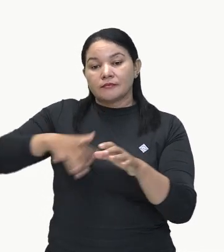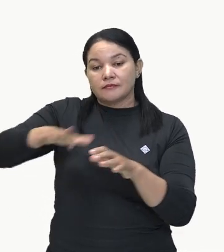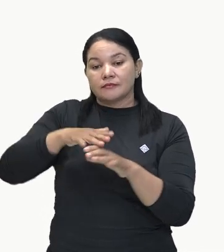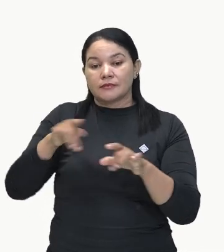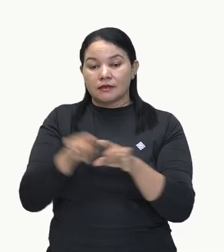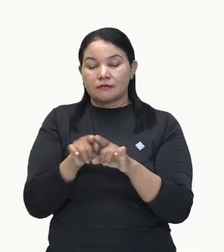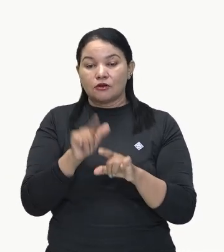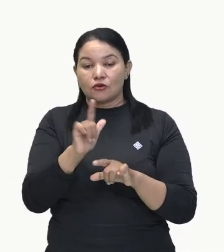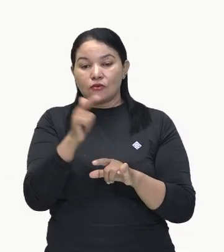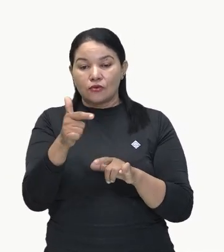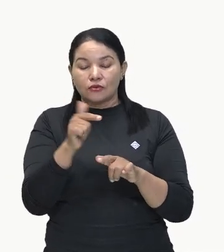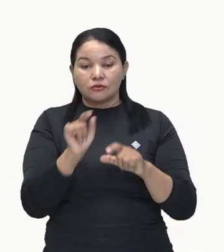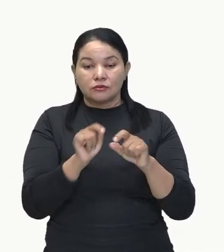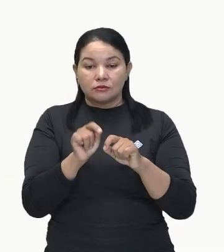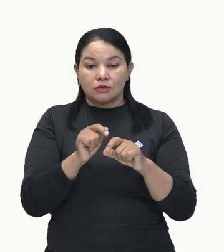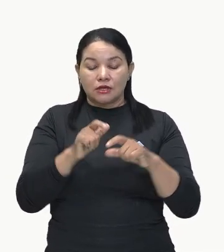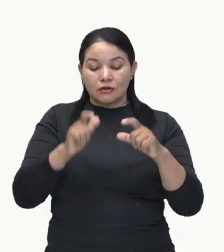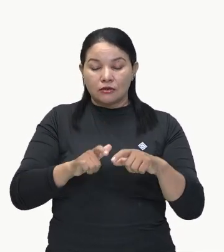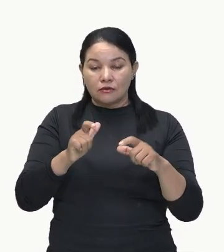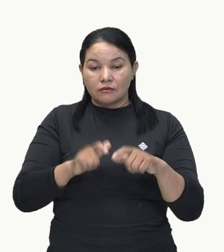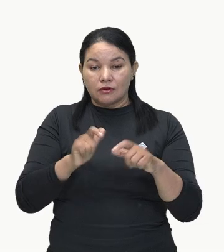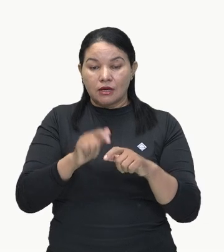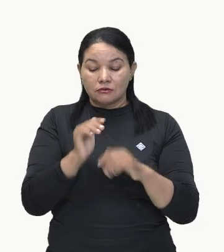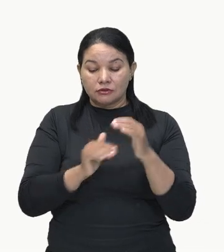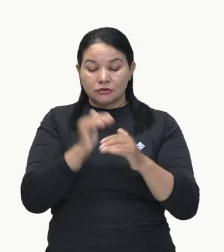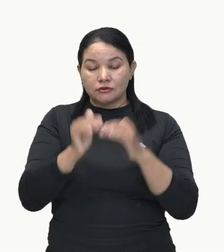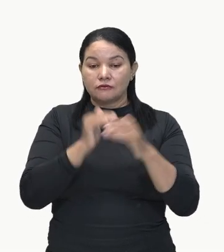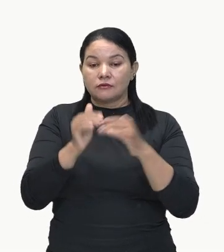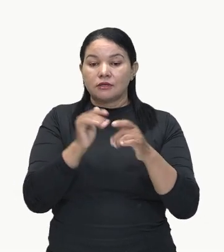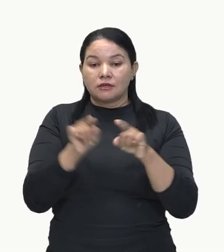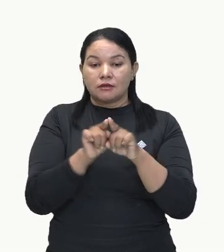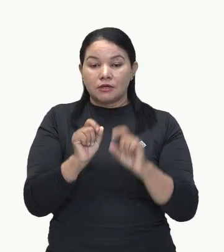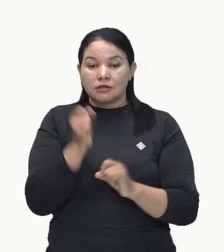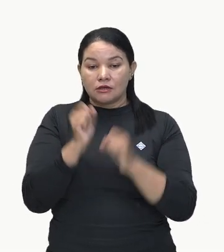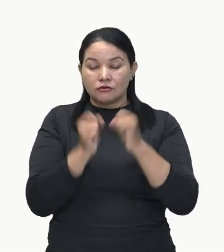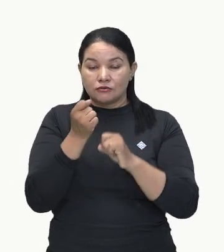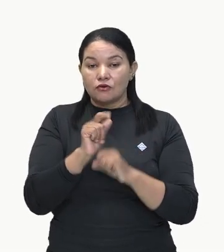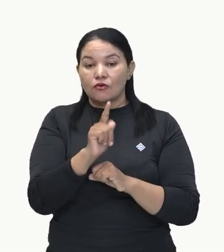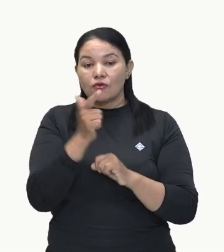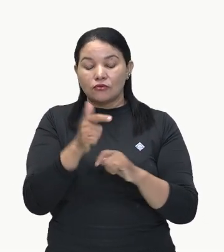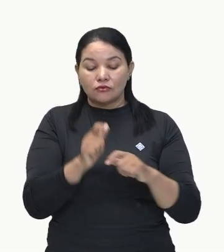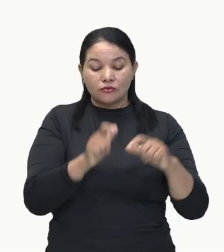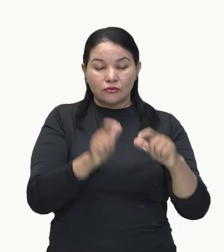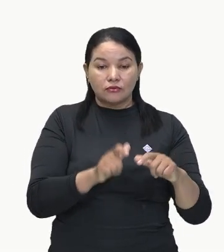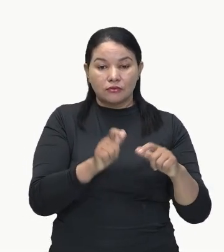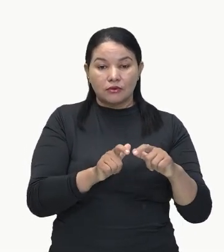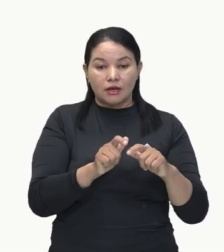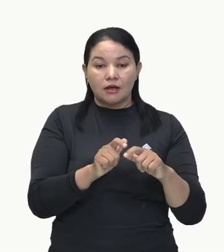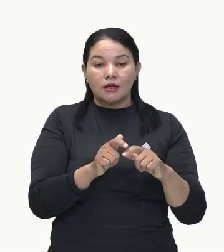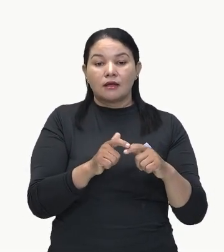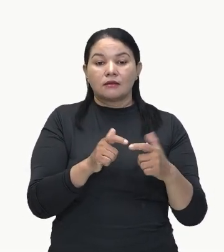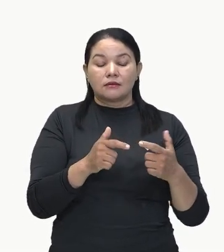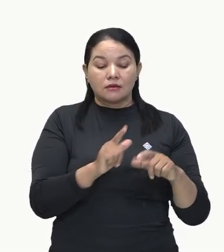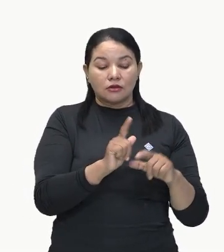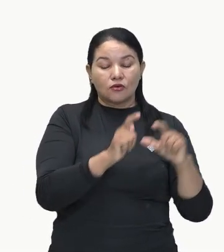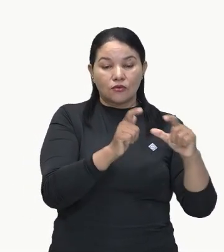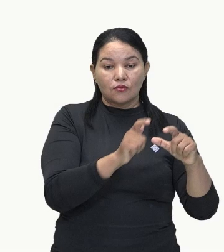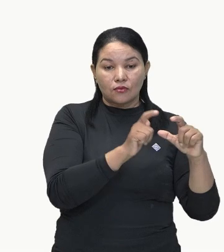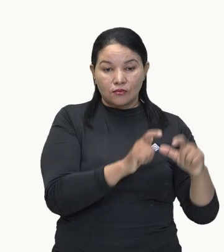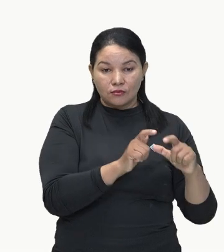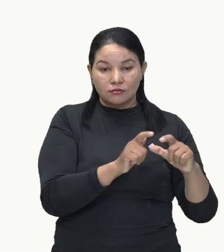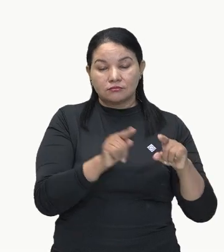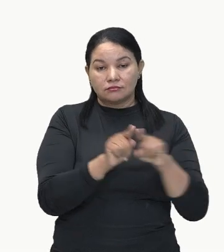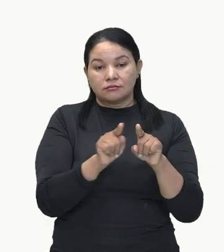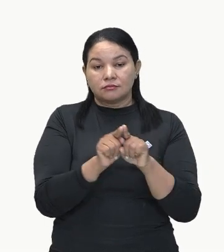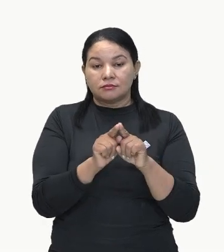Toronto e Montreal, que vão ser regiões de desenvolvimento da indústria, Winnipeg, Edmonton e a região de Vancouver, que